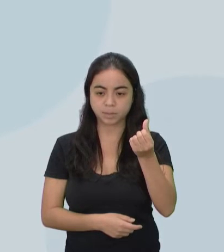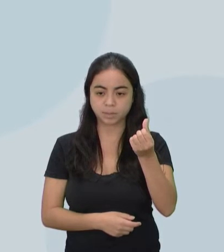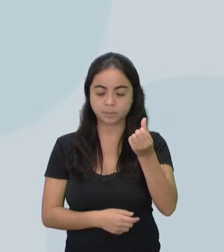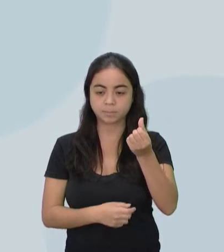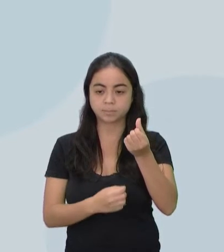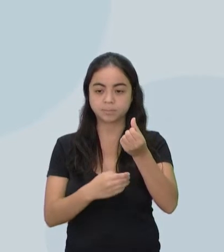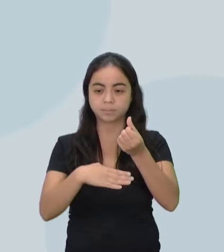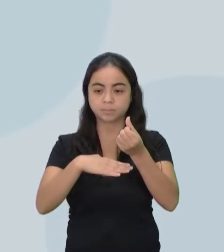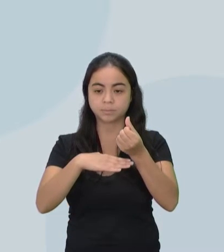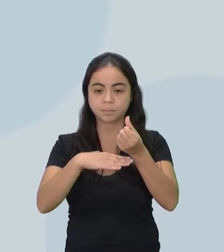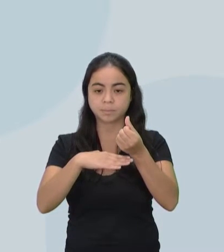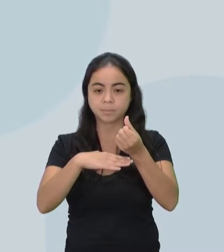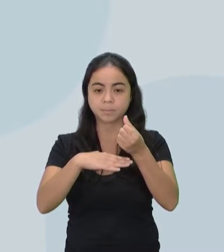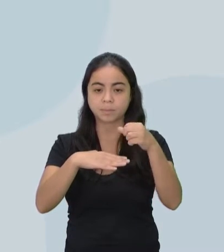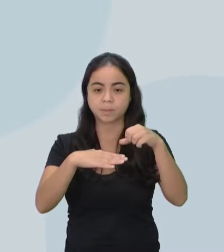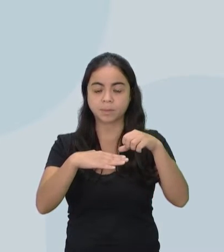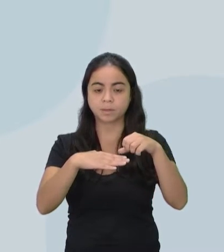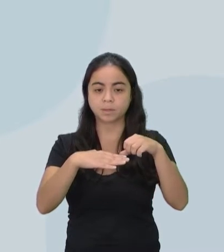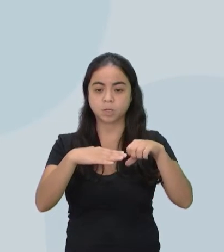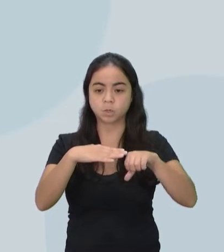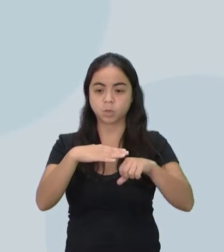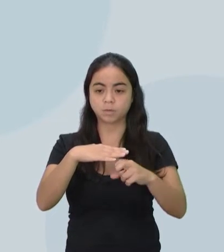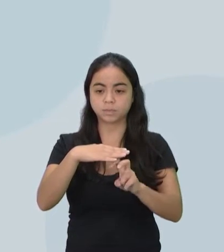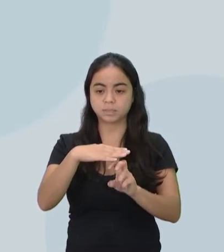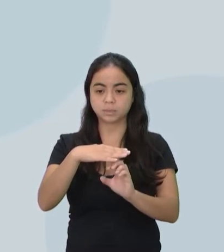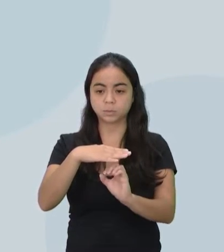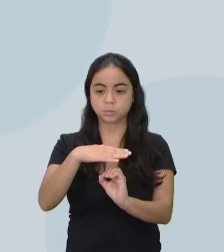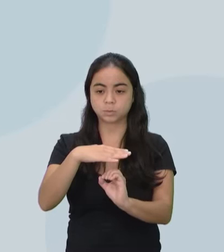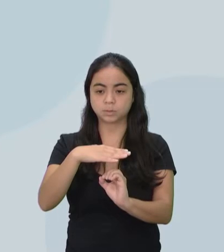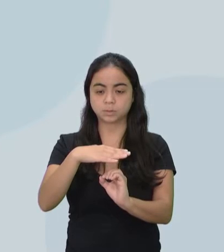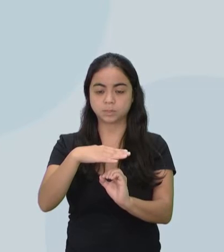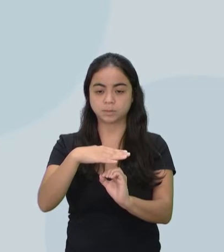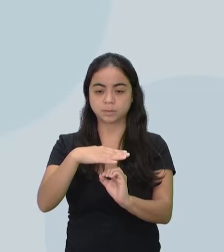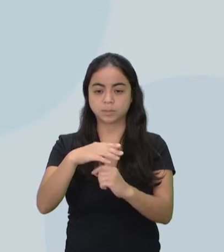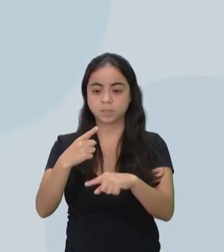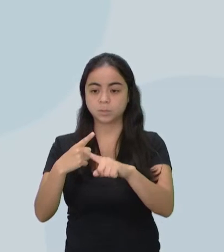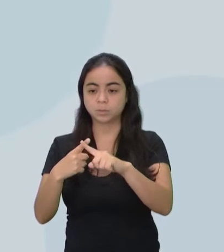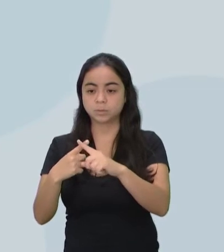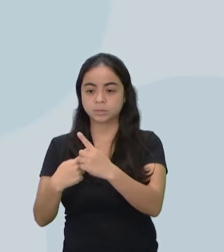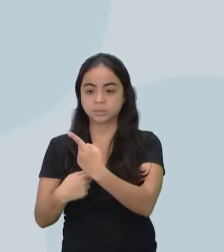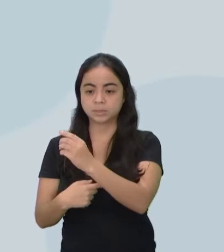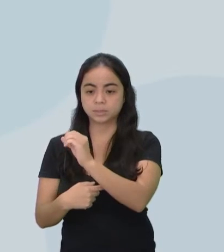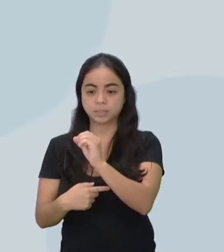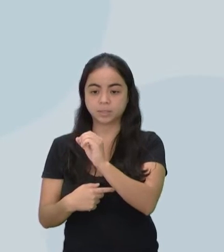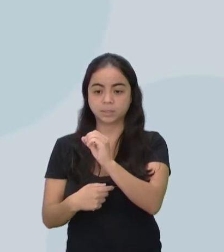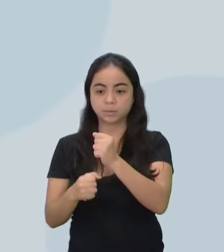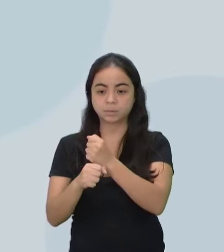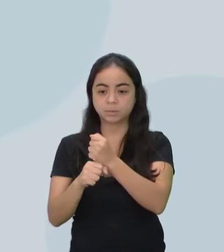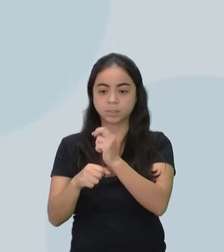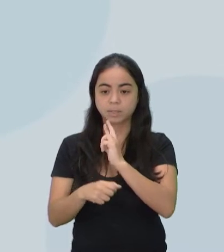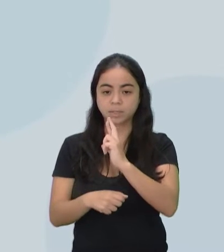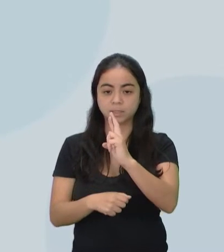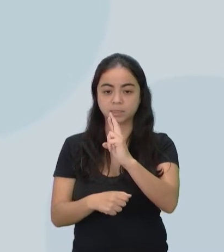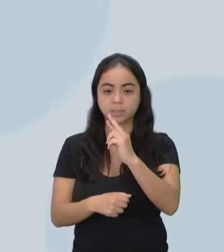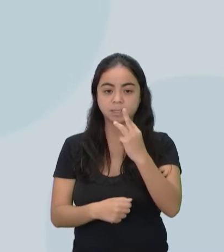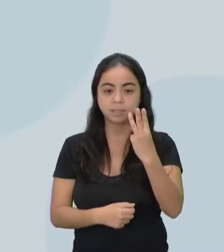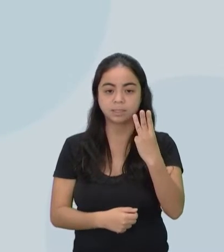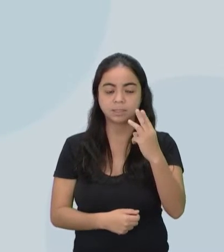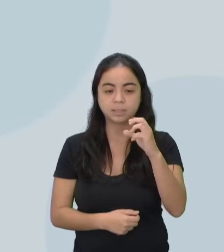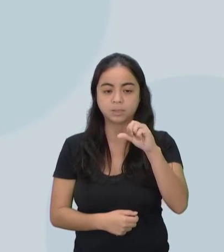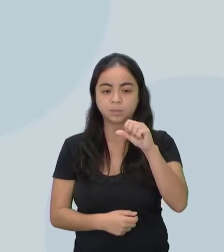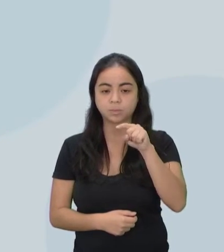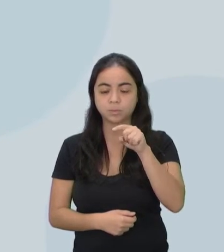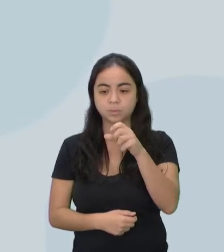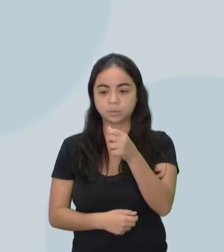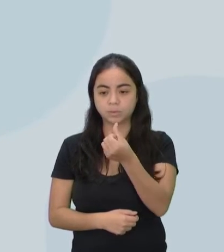376, dividir pelo valor à vista e multiplicar por 100. Dá aproximadamente 39,6